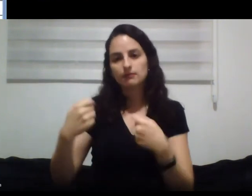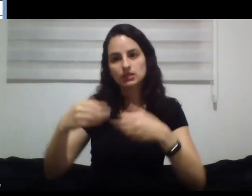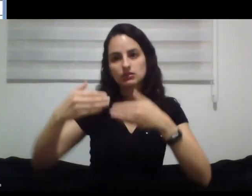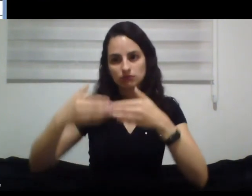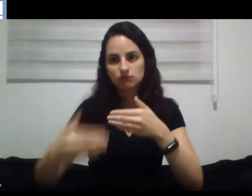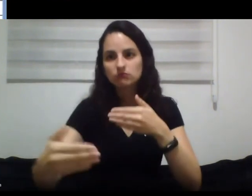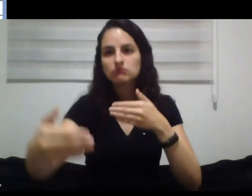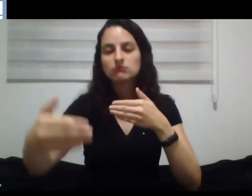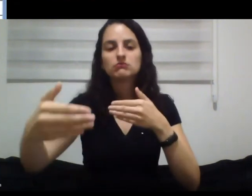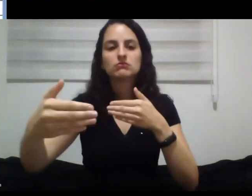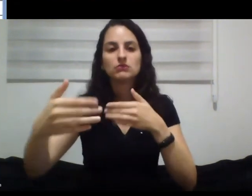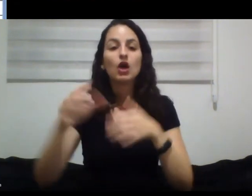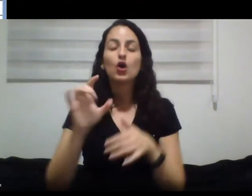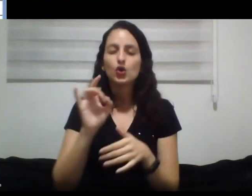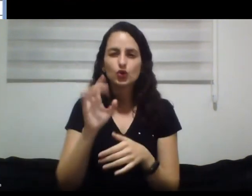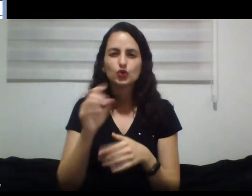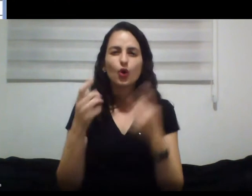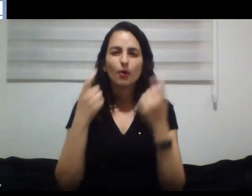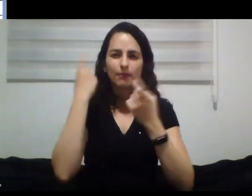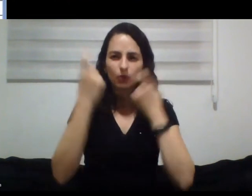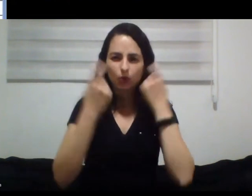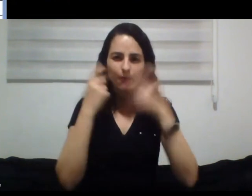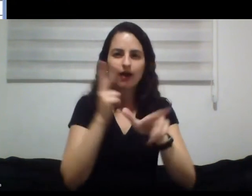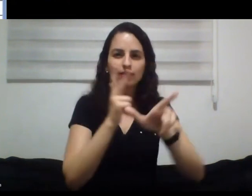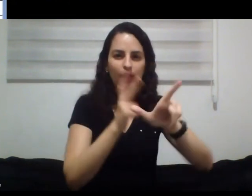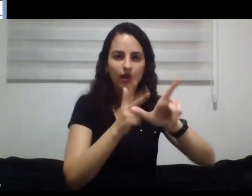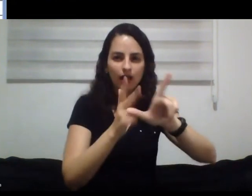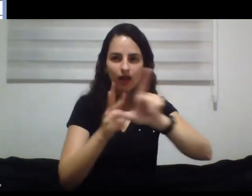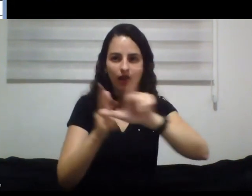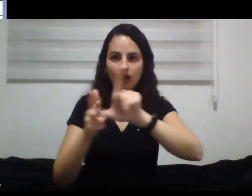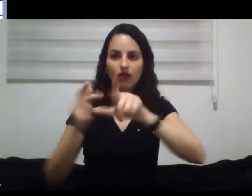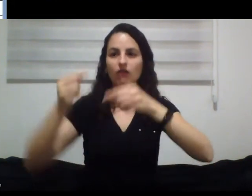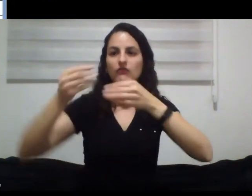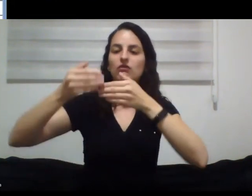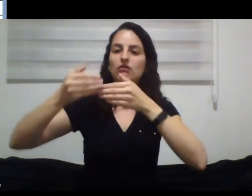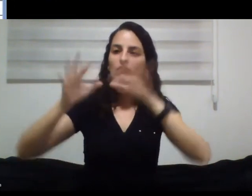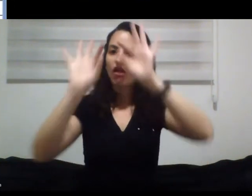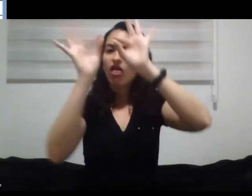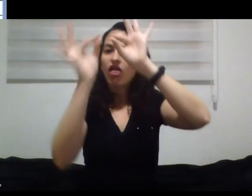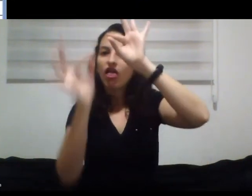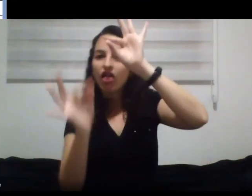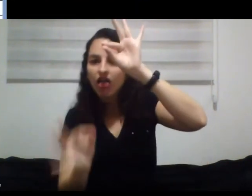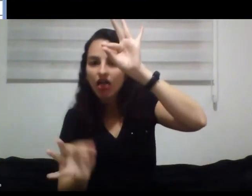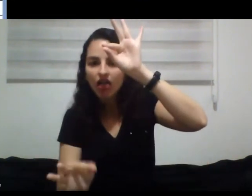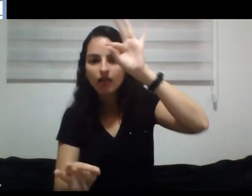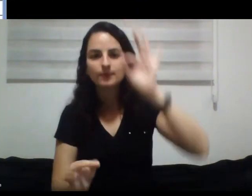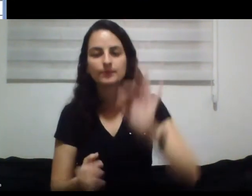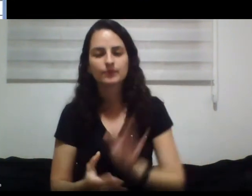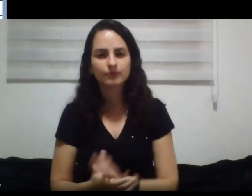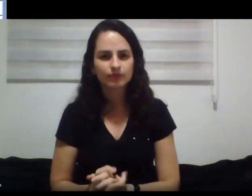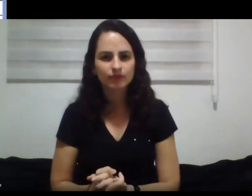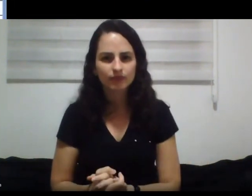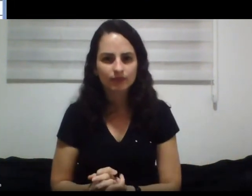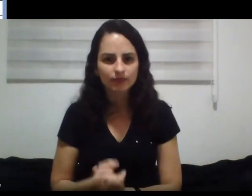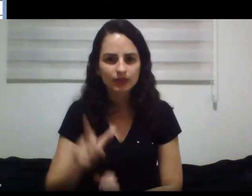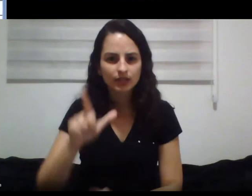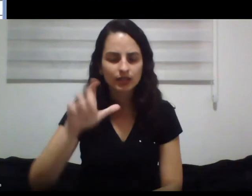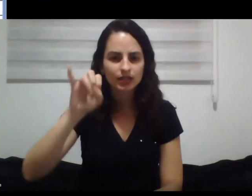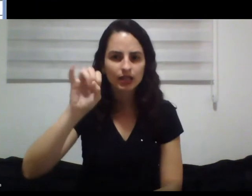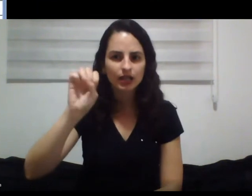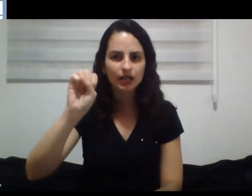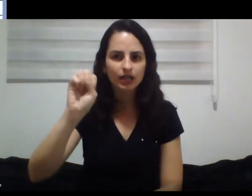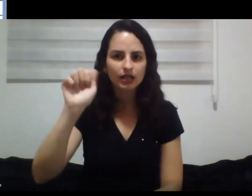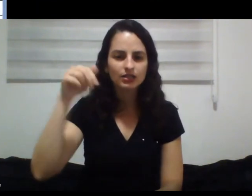nosso, professores, eu acho que eu tenho vários, vocês, obrigado, já resolveram várias